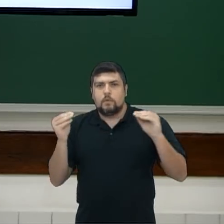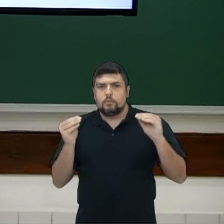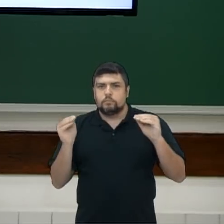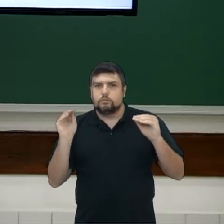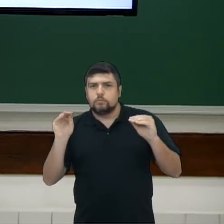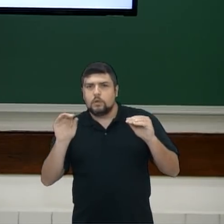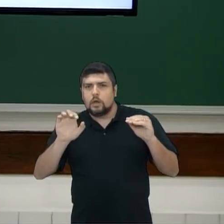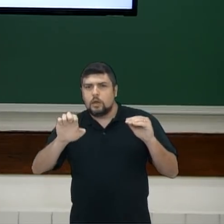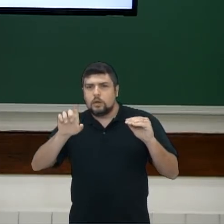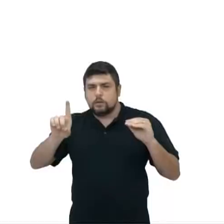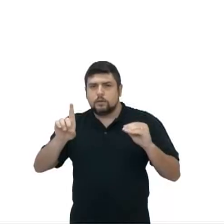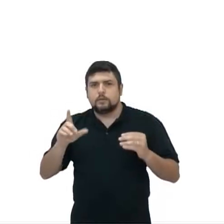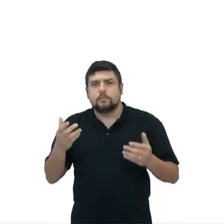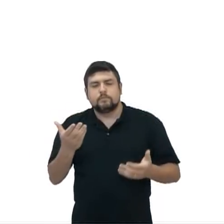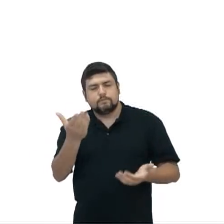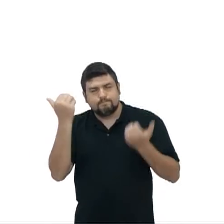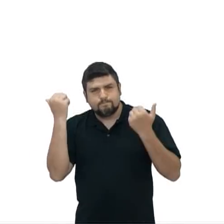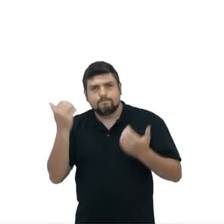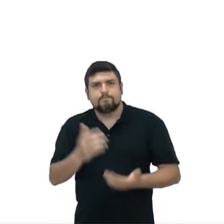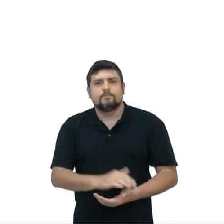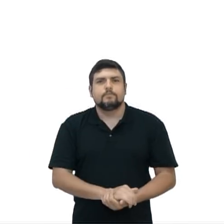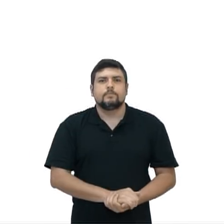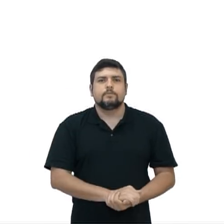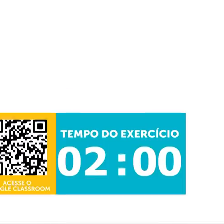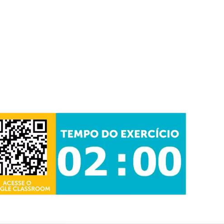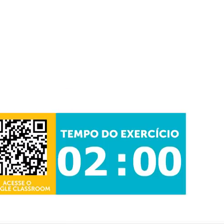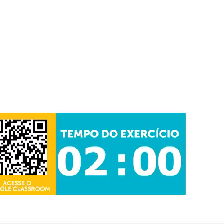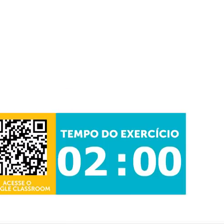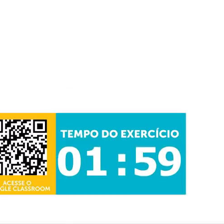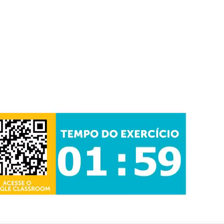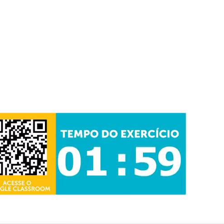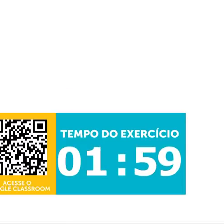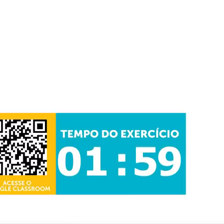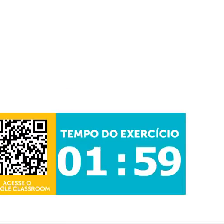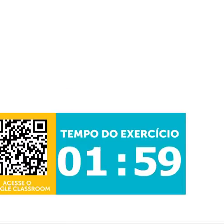sempre das regras. Let's go, vamos lá.